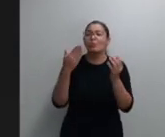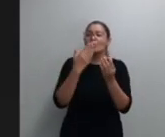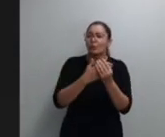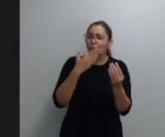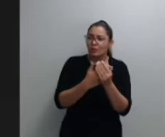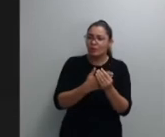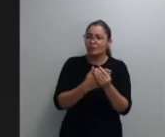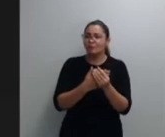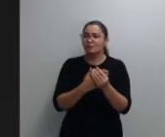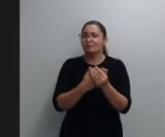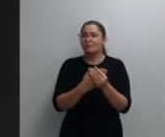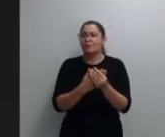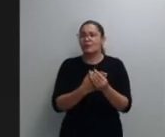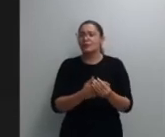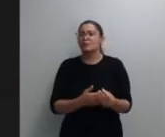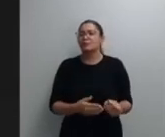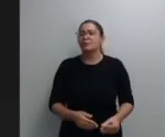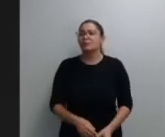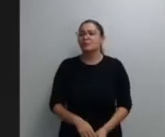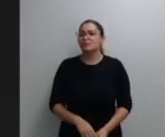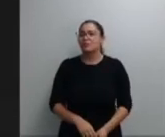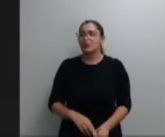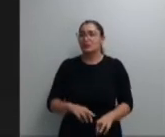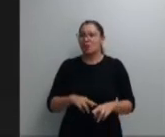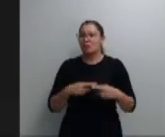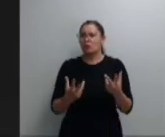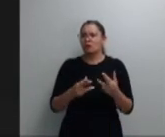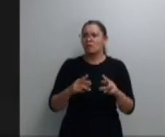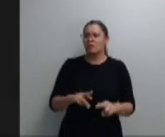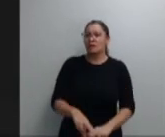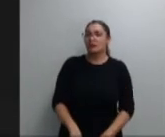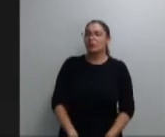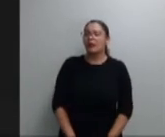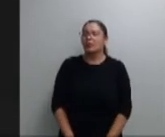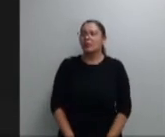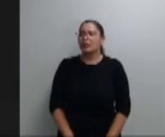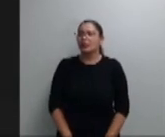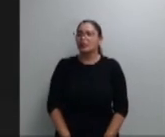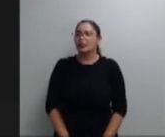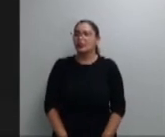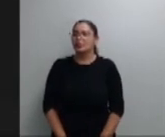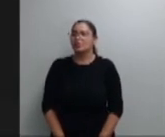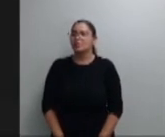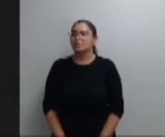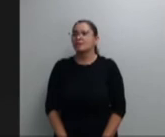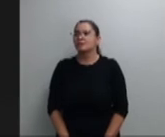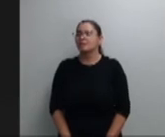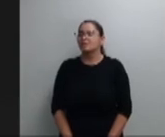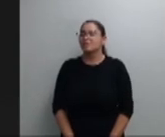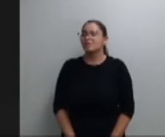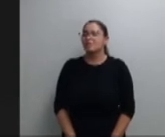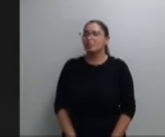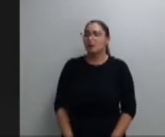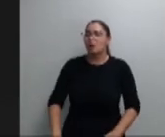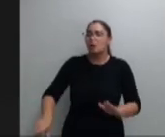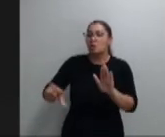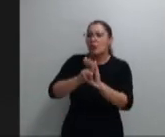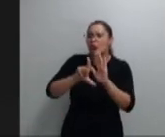defesa da concorrência está radicada no plano infraconstitucional atualmente na lei 12